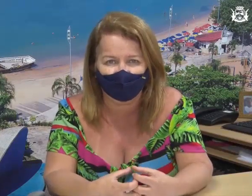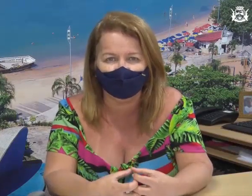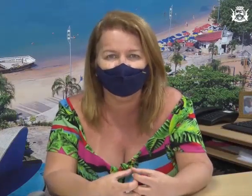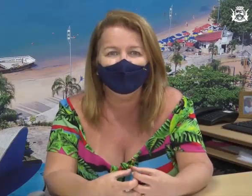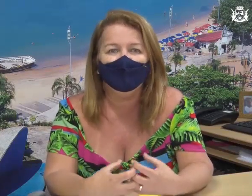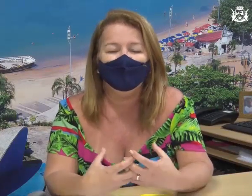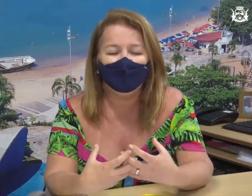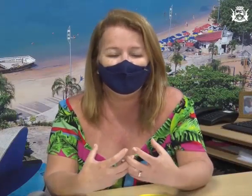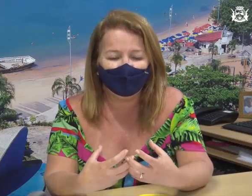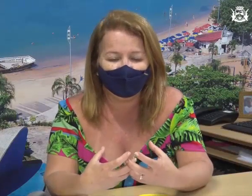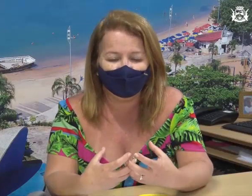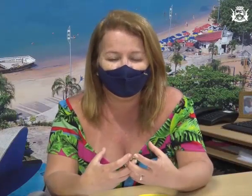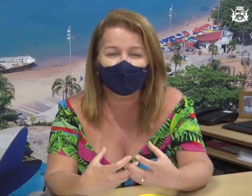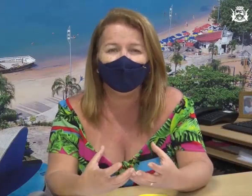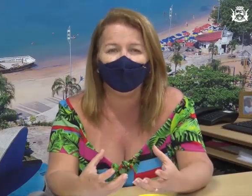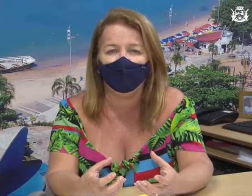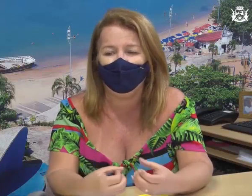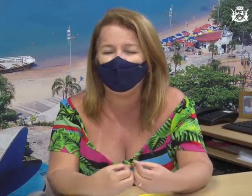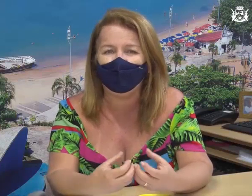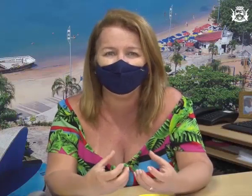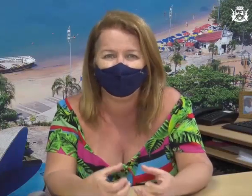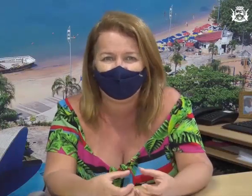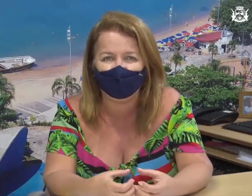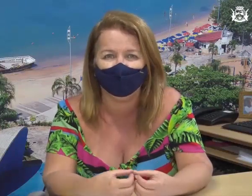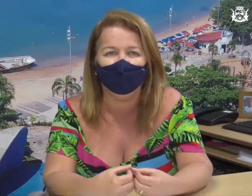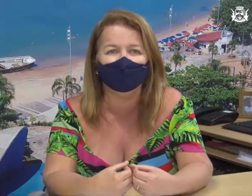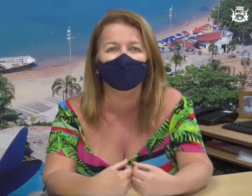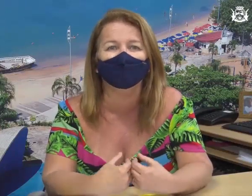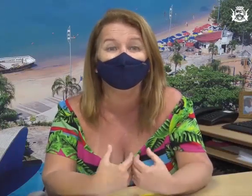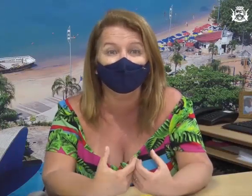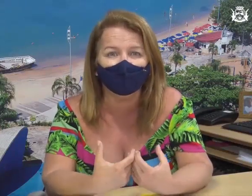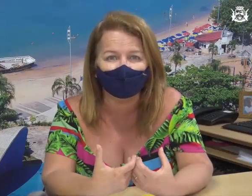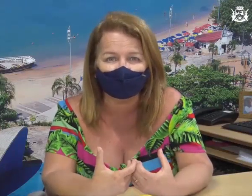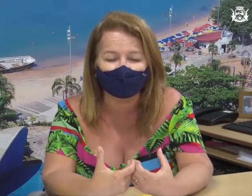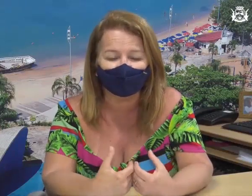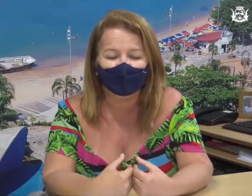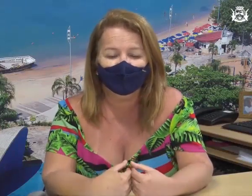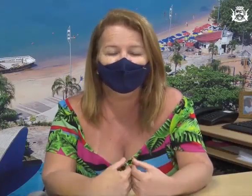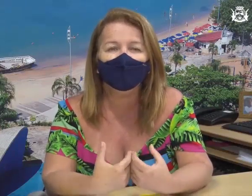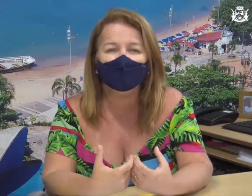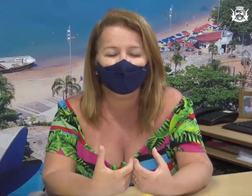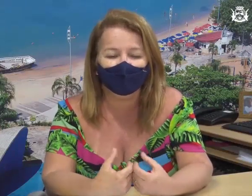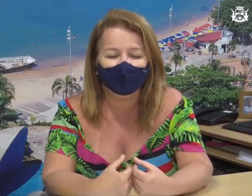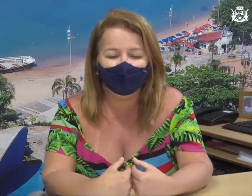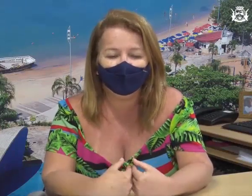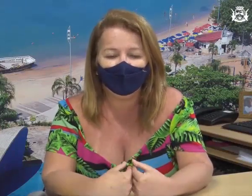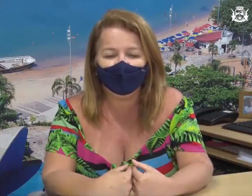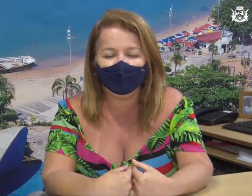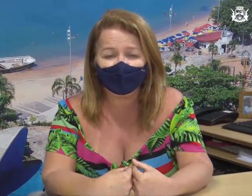daquele decreto, tudo que a OMS pede com relação à segurança. Vamos